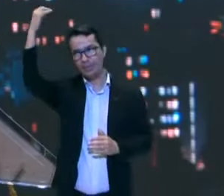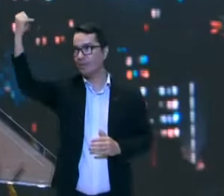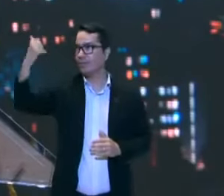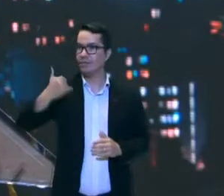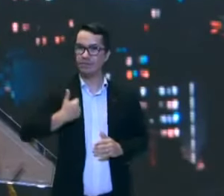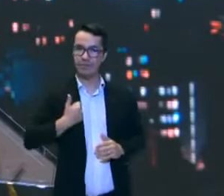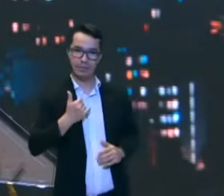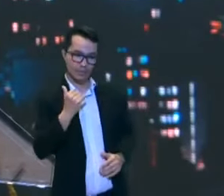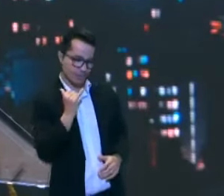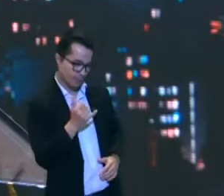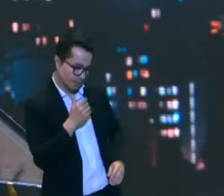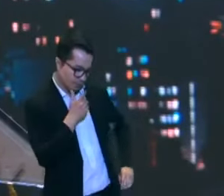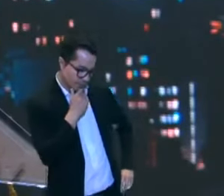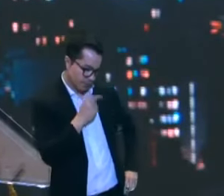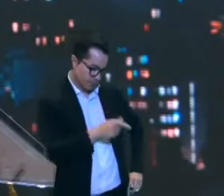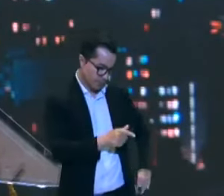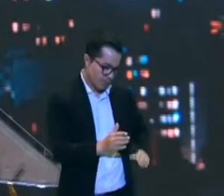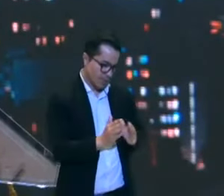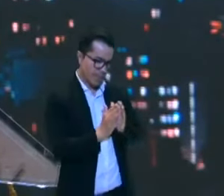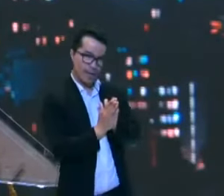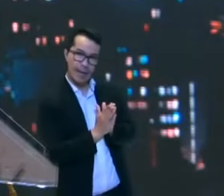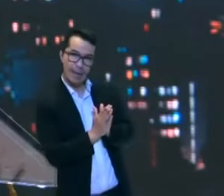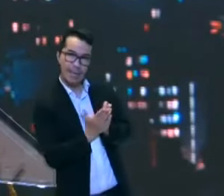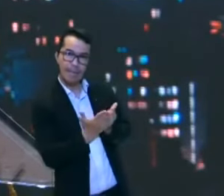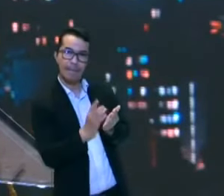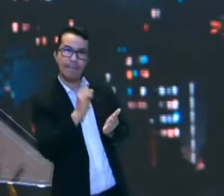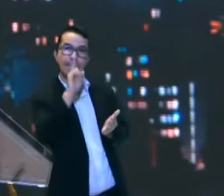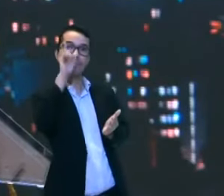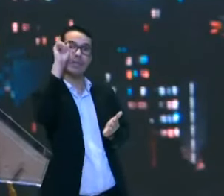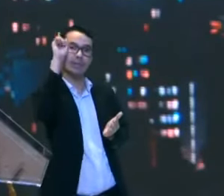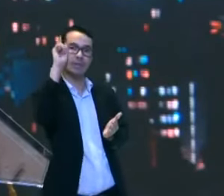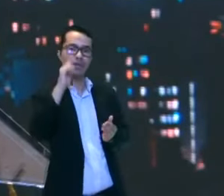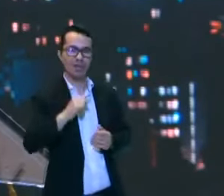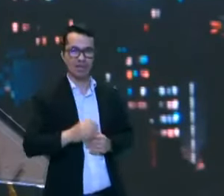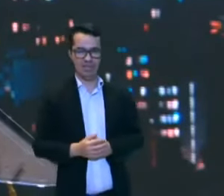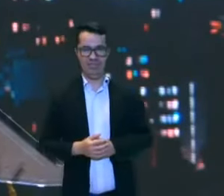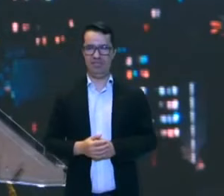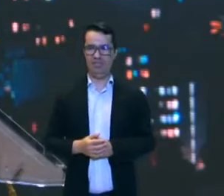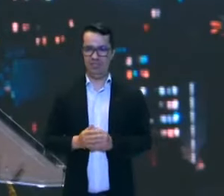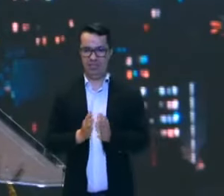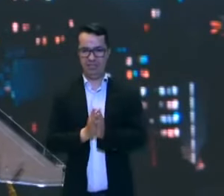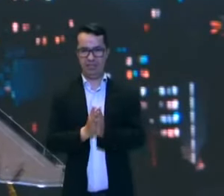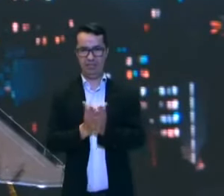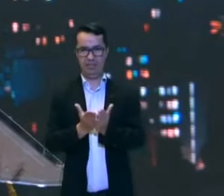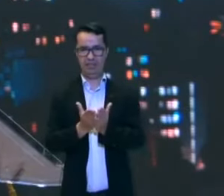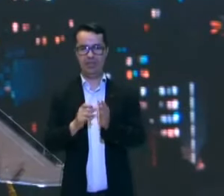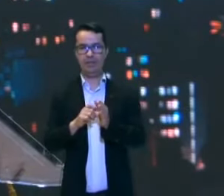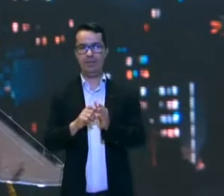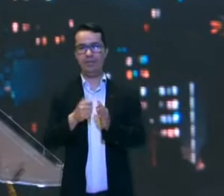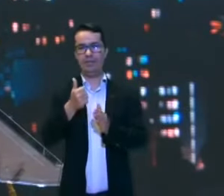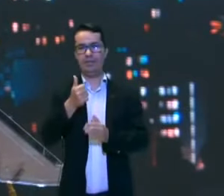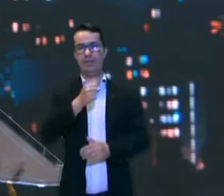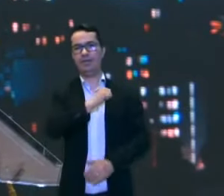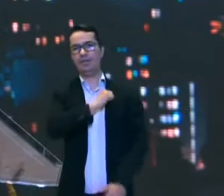coração. Abre a Bíblia em tal lugar. 1 Samuel.